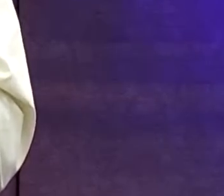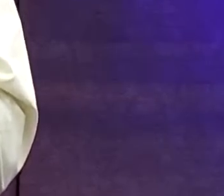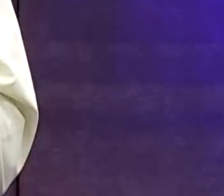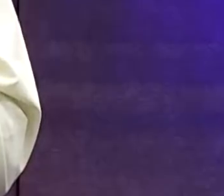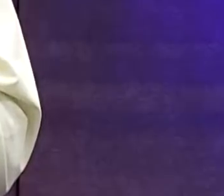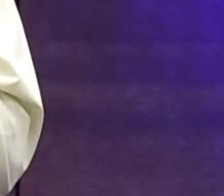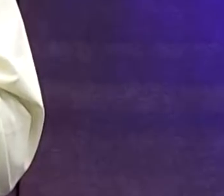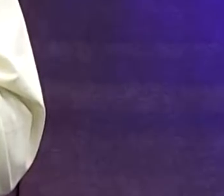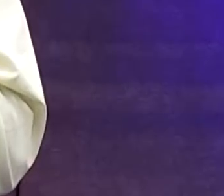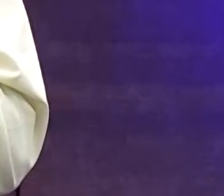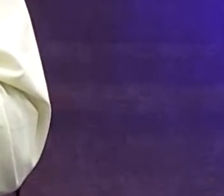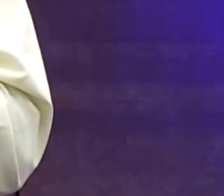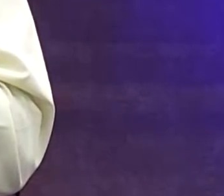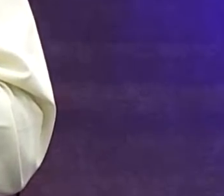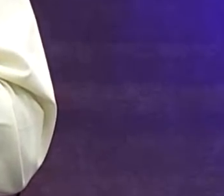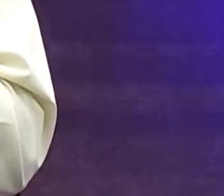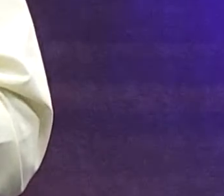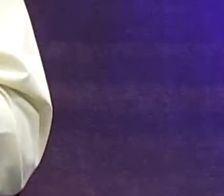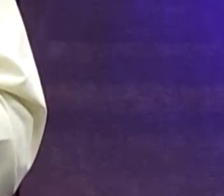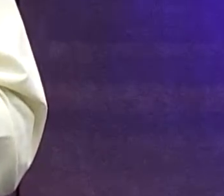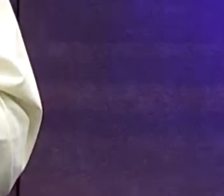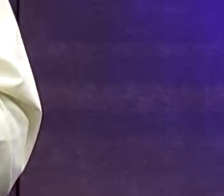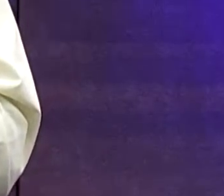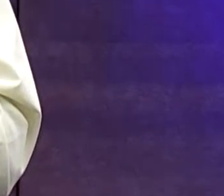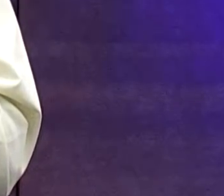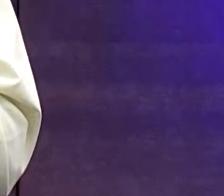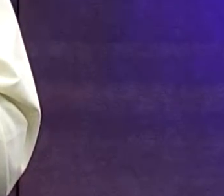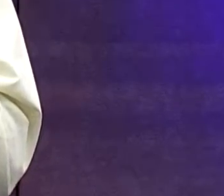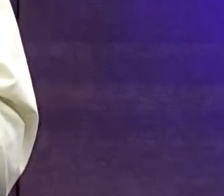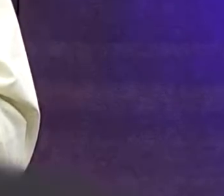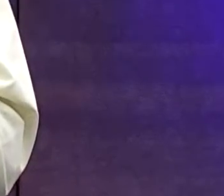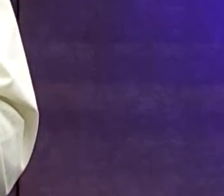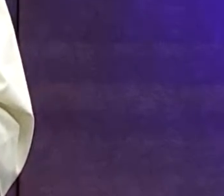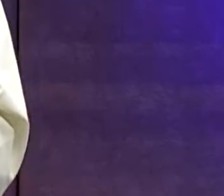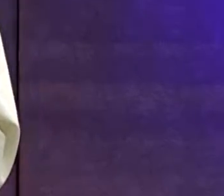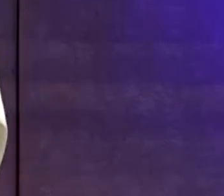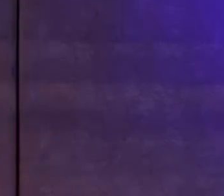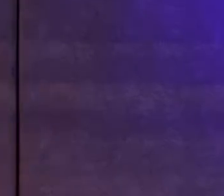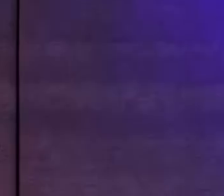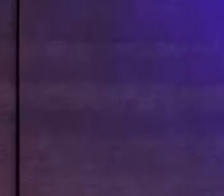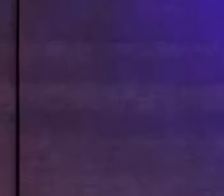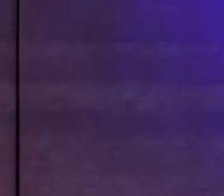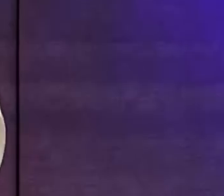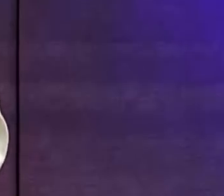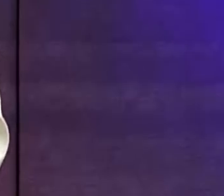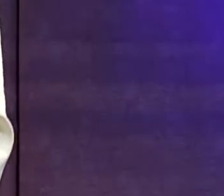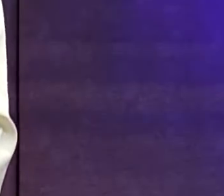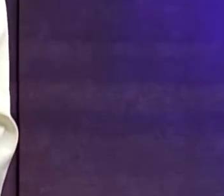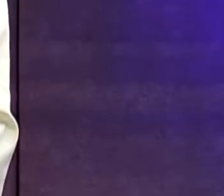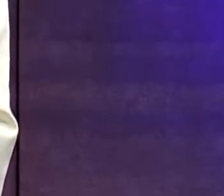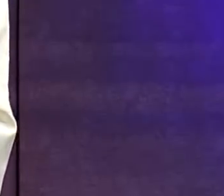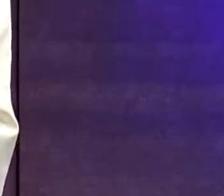da liderança do ministério do Senhor.